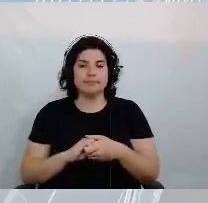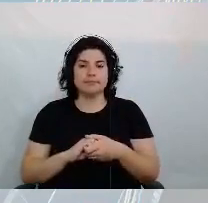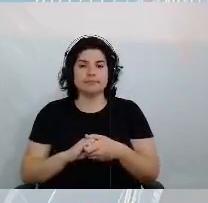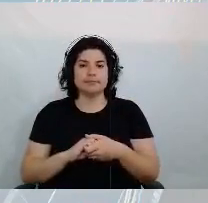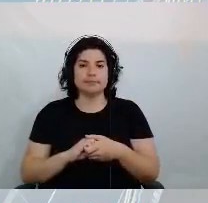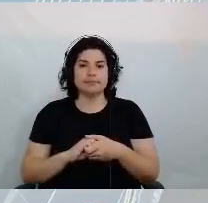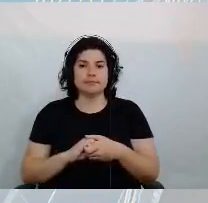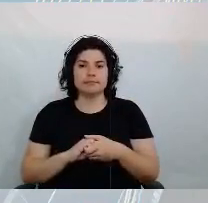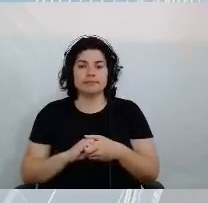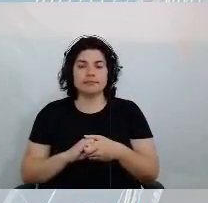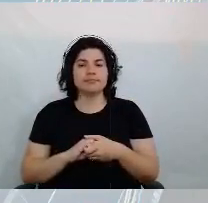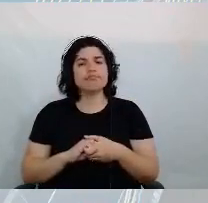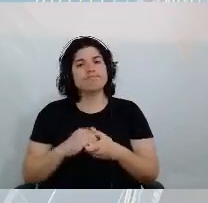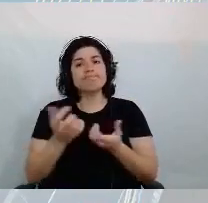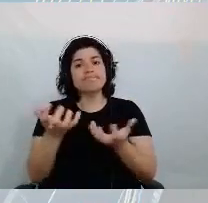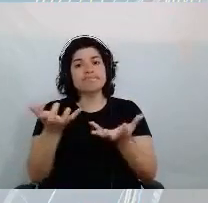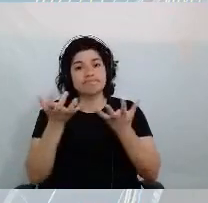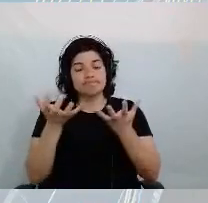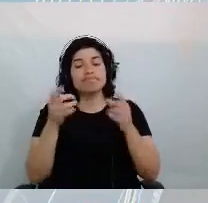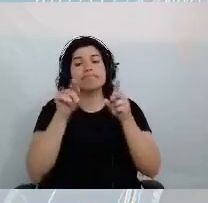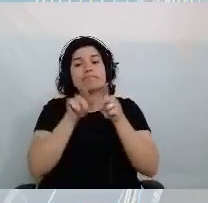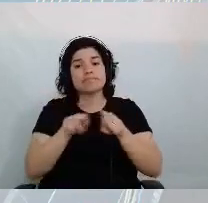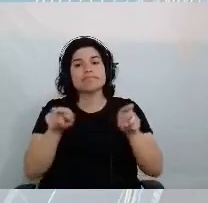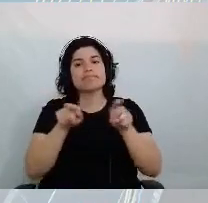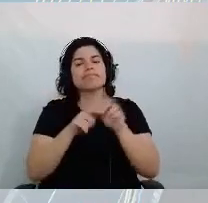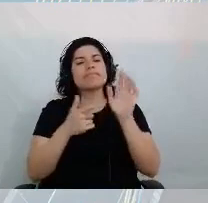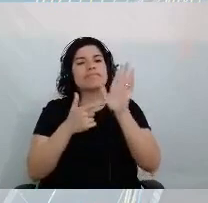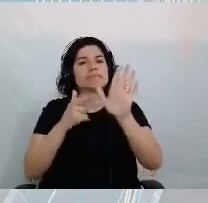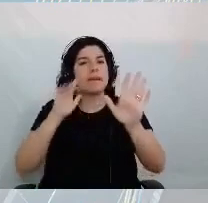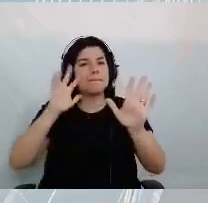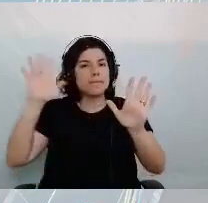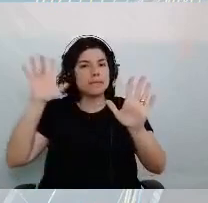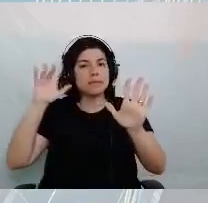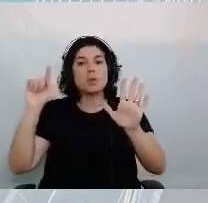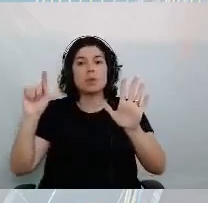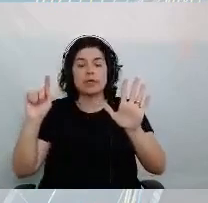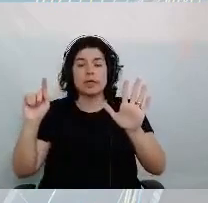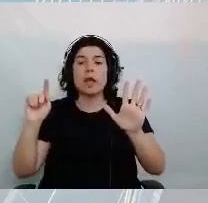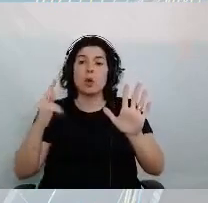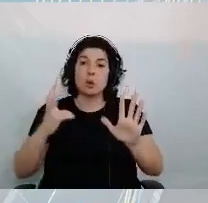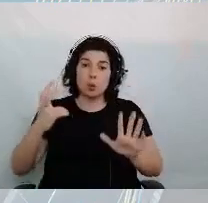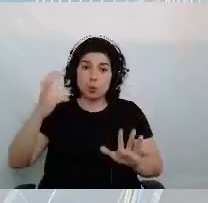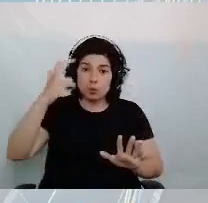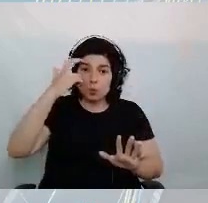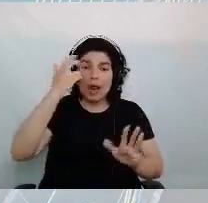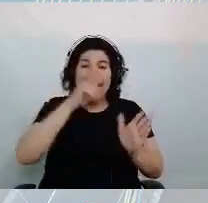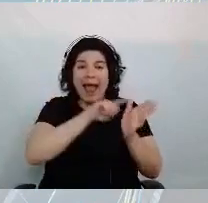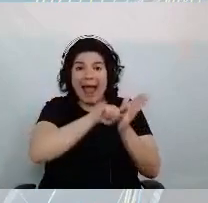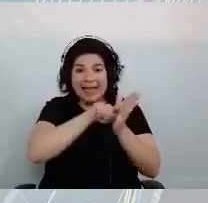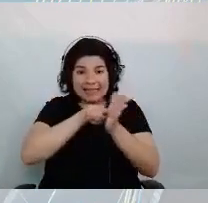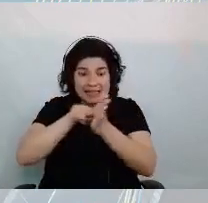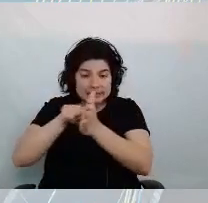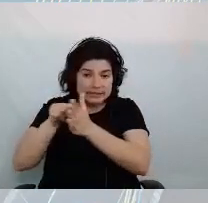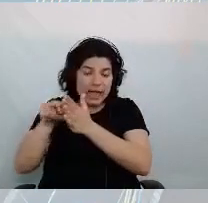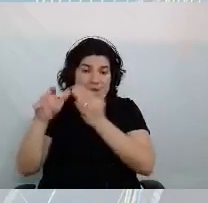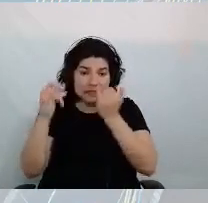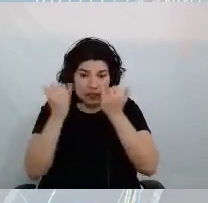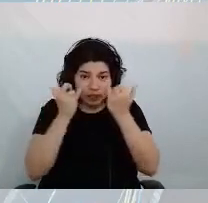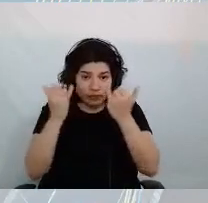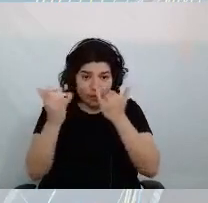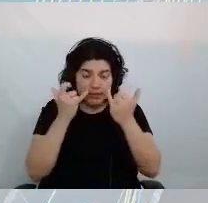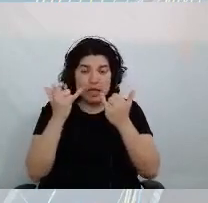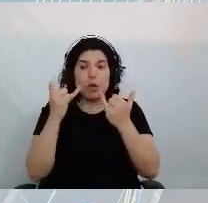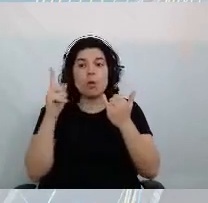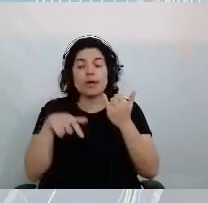Eu queria trazer também o pensamento de que ter a cultura de análise de dados e extração de